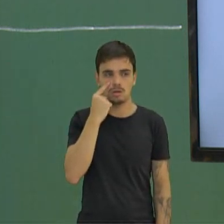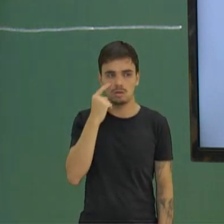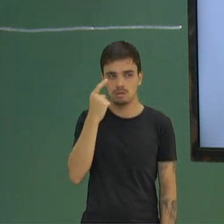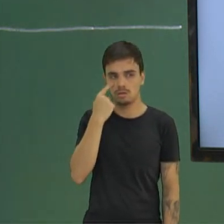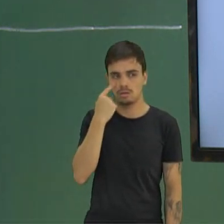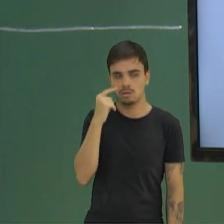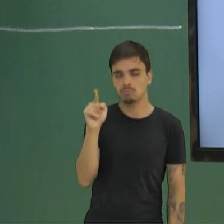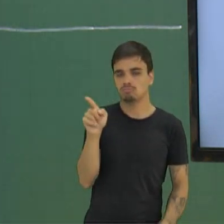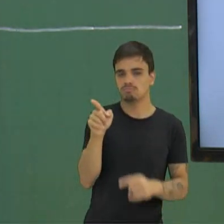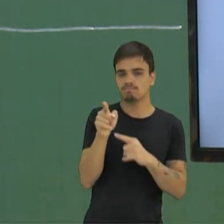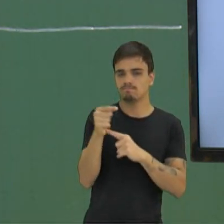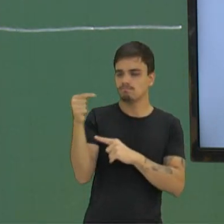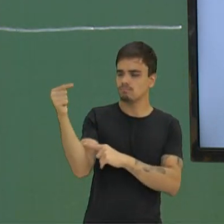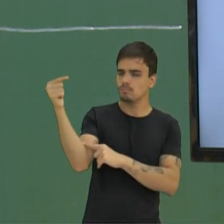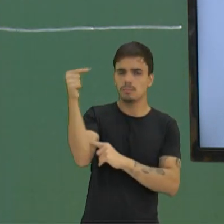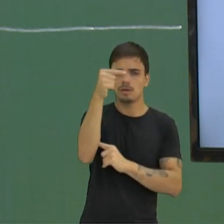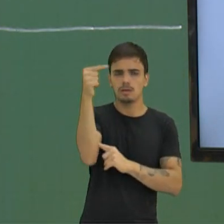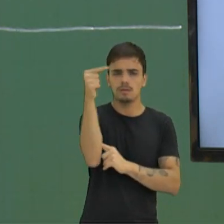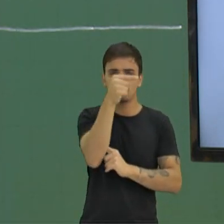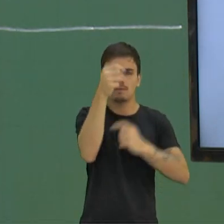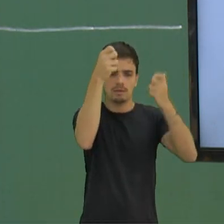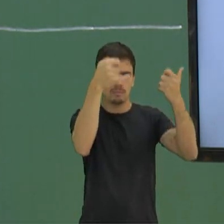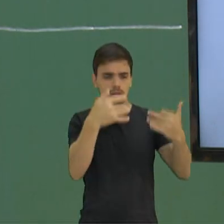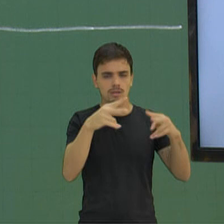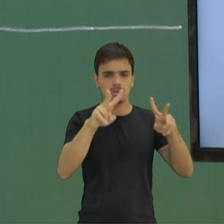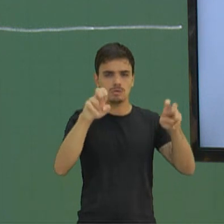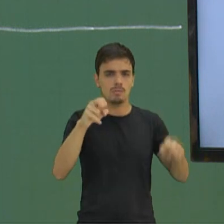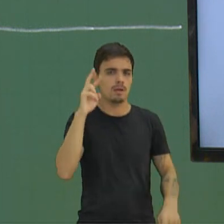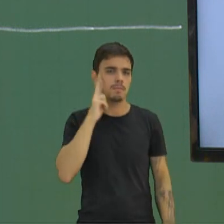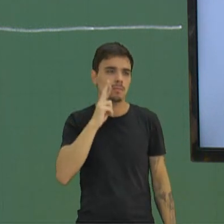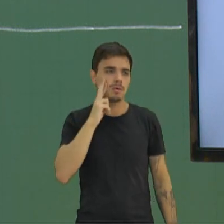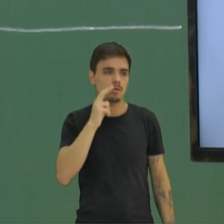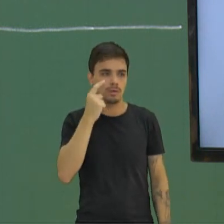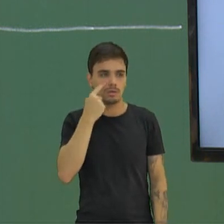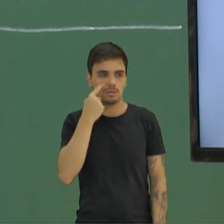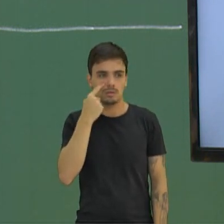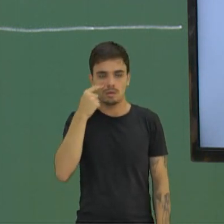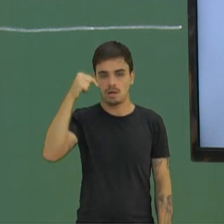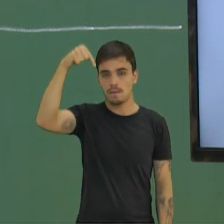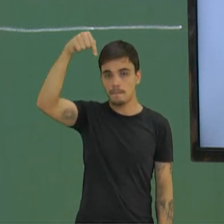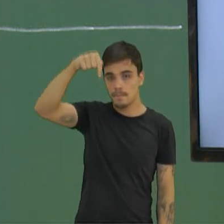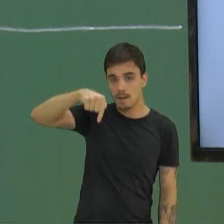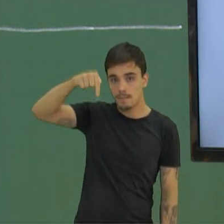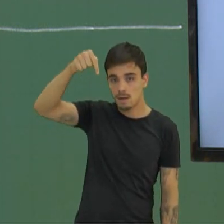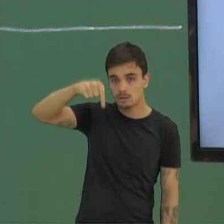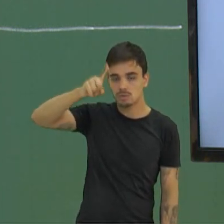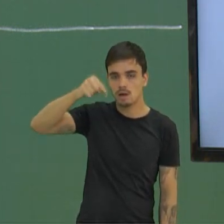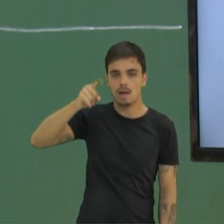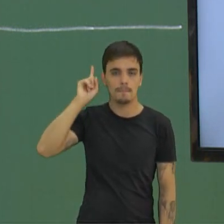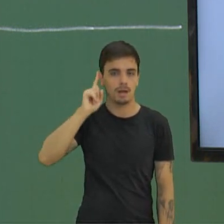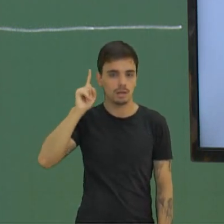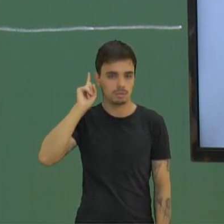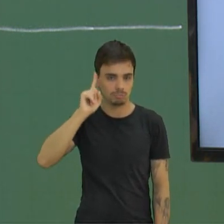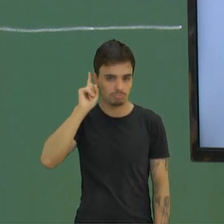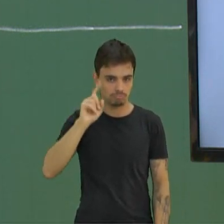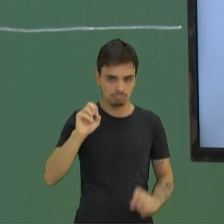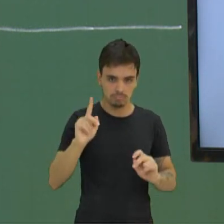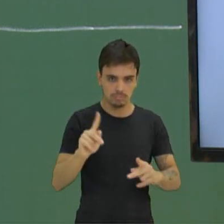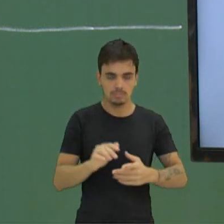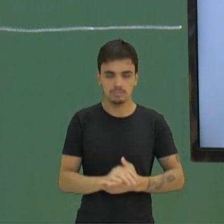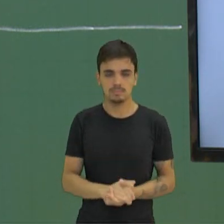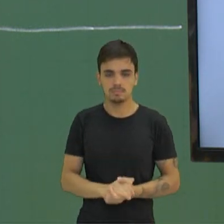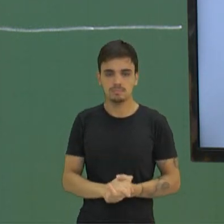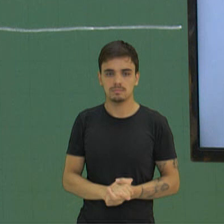lá essa linha vai falar sobre as flores púrpuras da flecha para baixo são as flores brancas